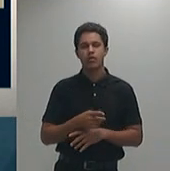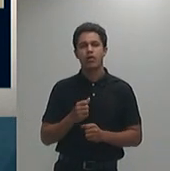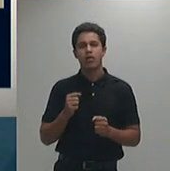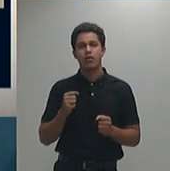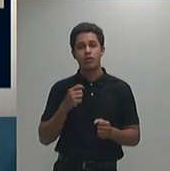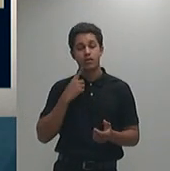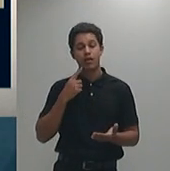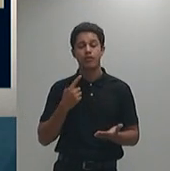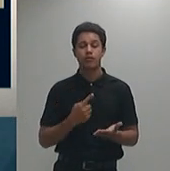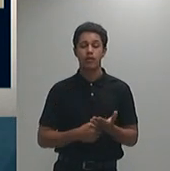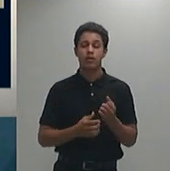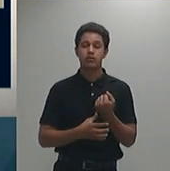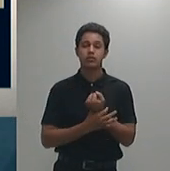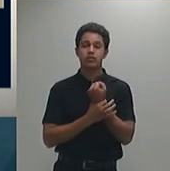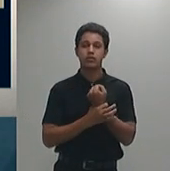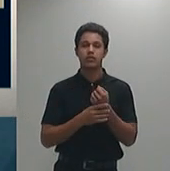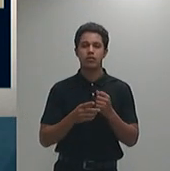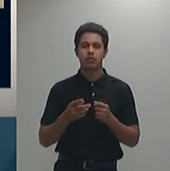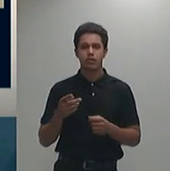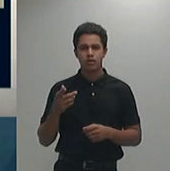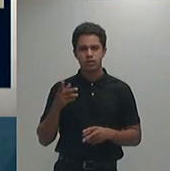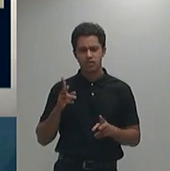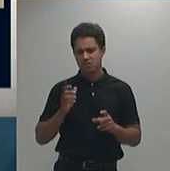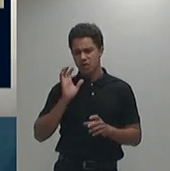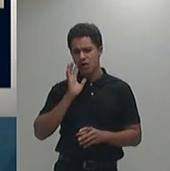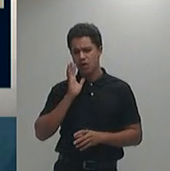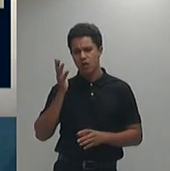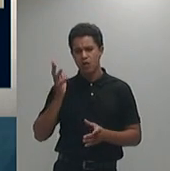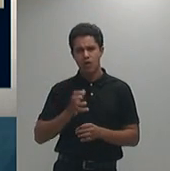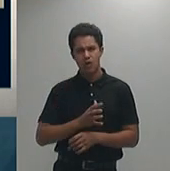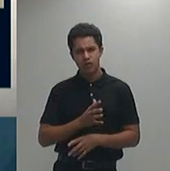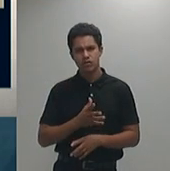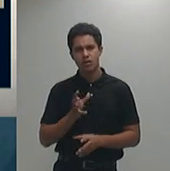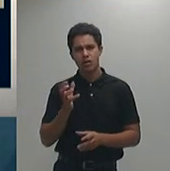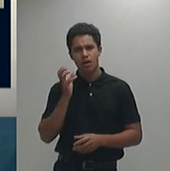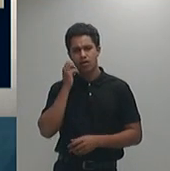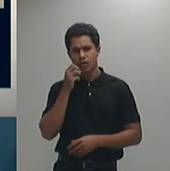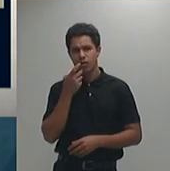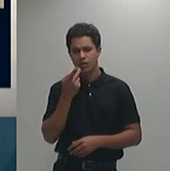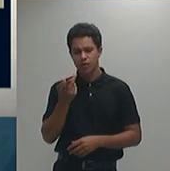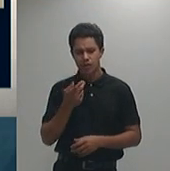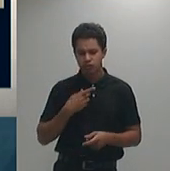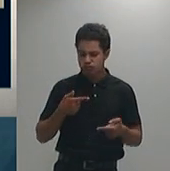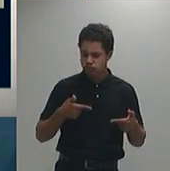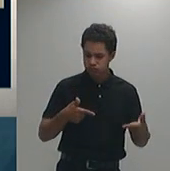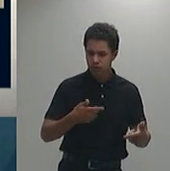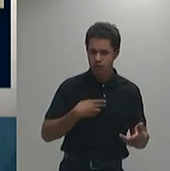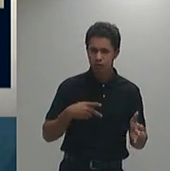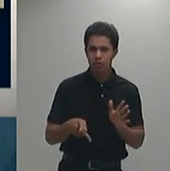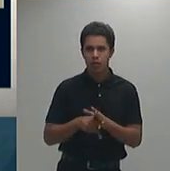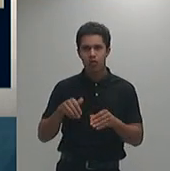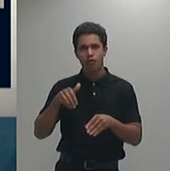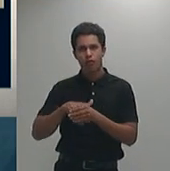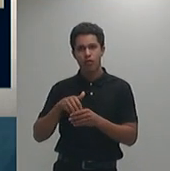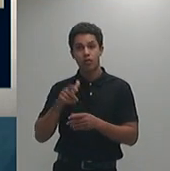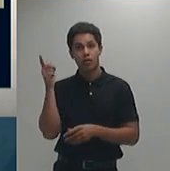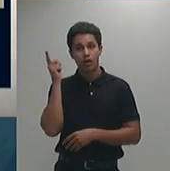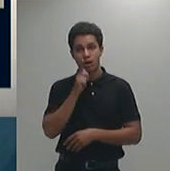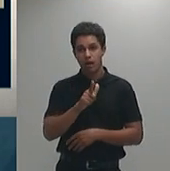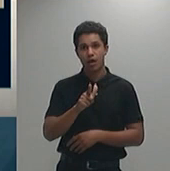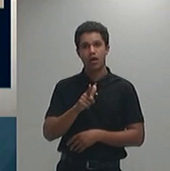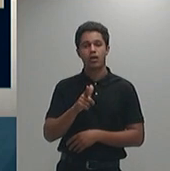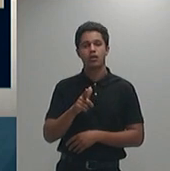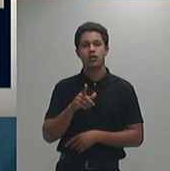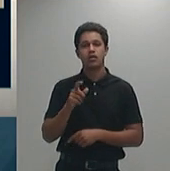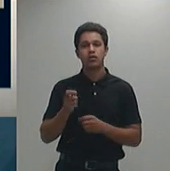com segurança segundo penso seja pela conclusão adotada seja pelas questões enfrentadas nos votos Vencedor e vencido os quais tratar